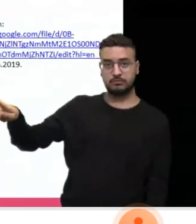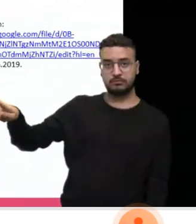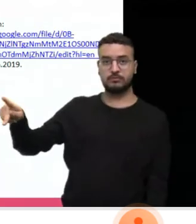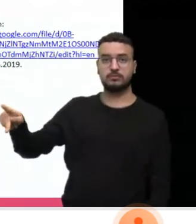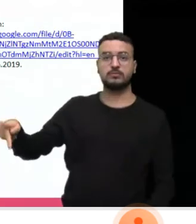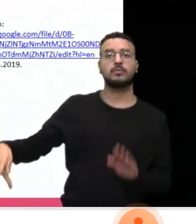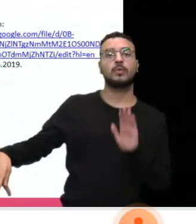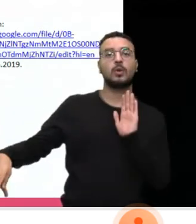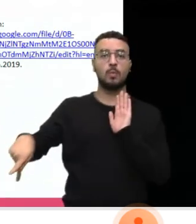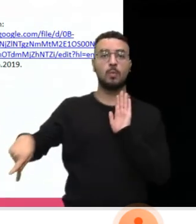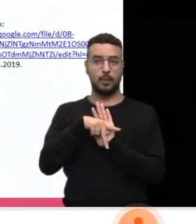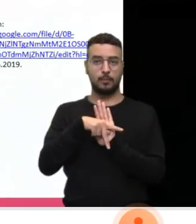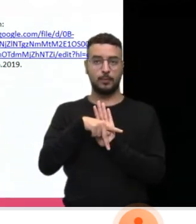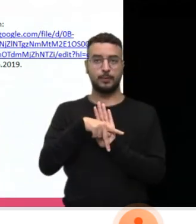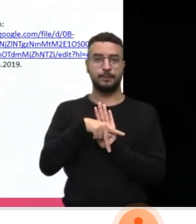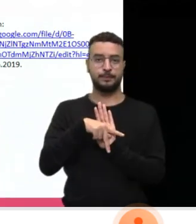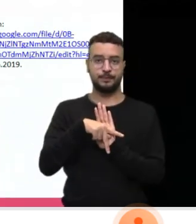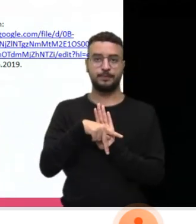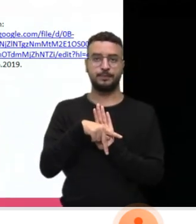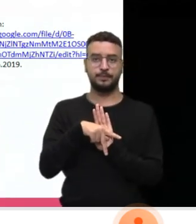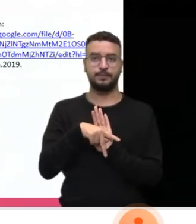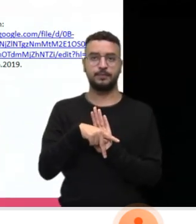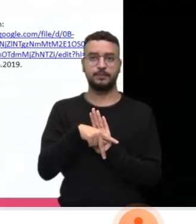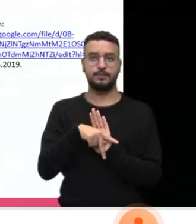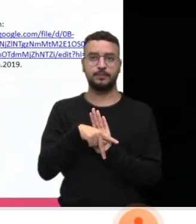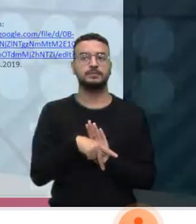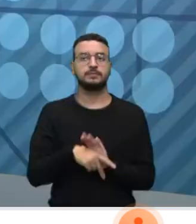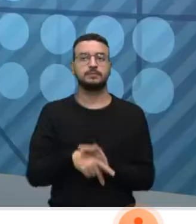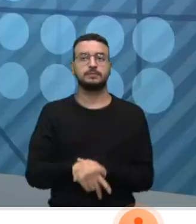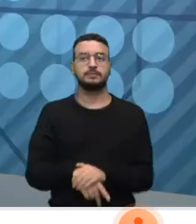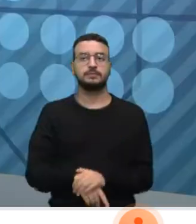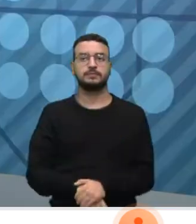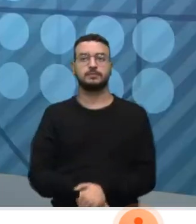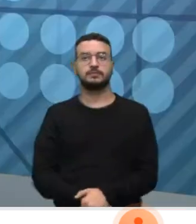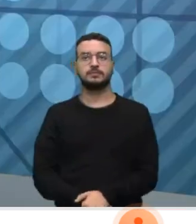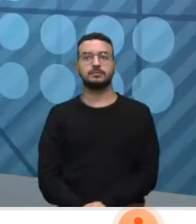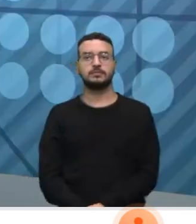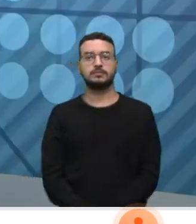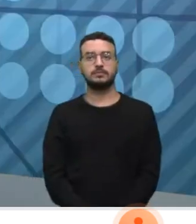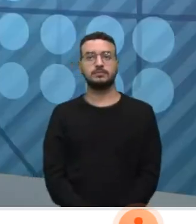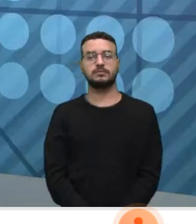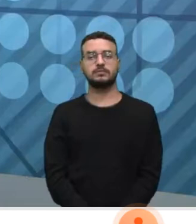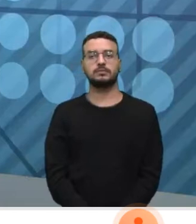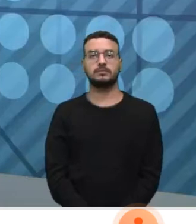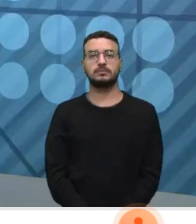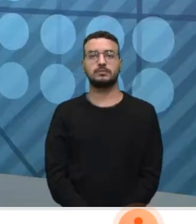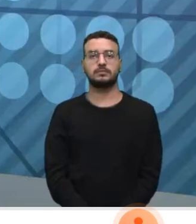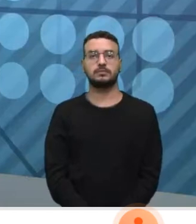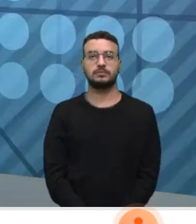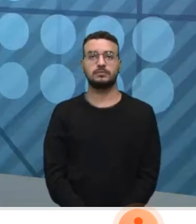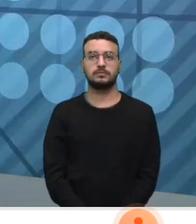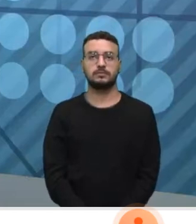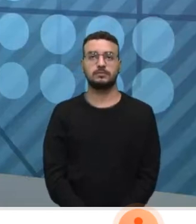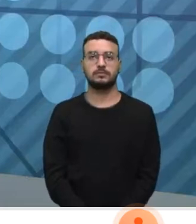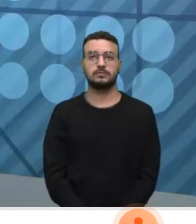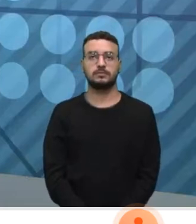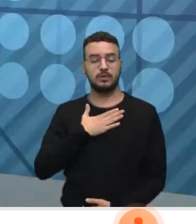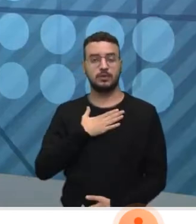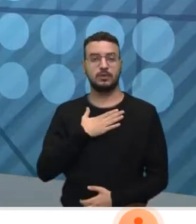A configuração de mãos para o pronome pessoal é o dedo indicador, né? Eu. Meu